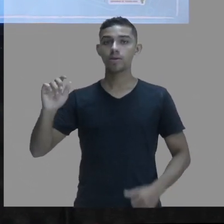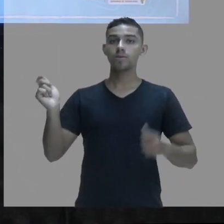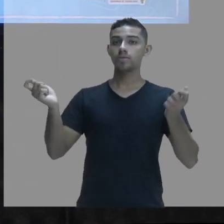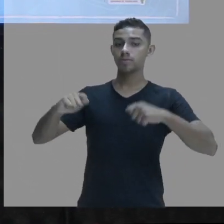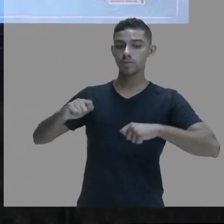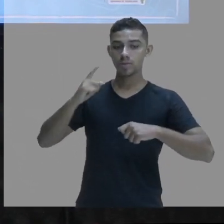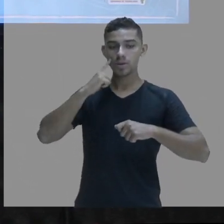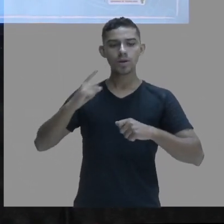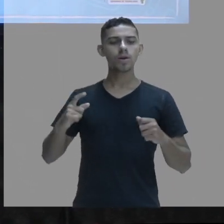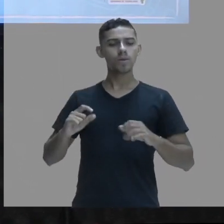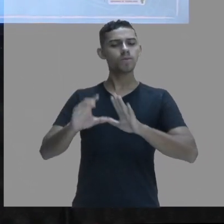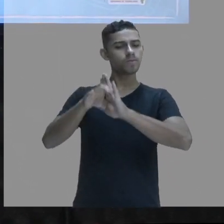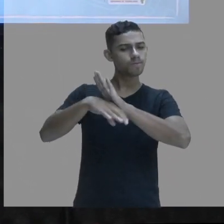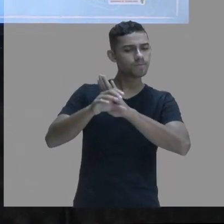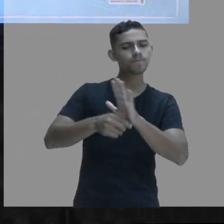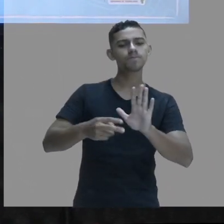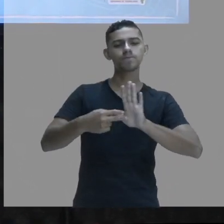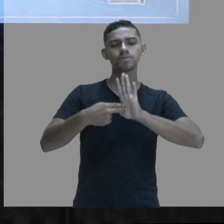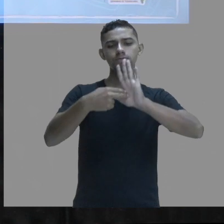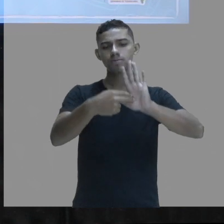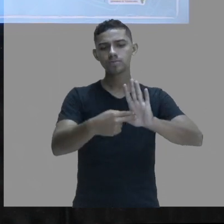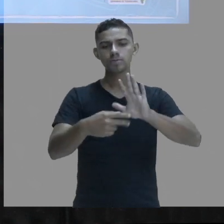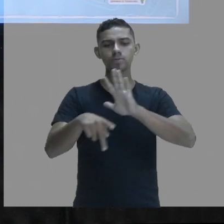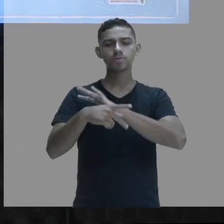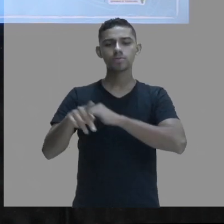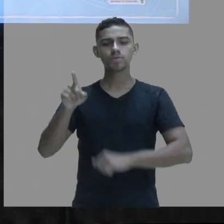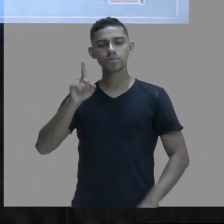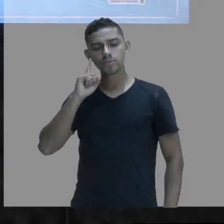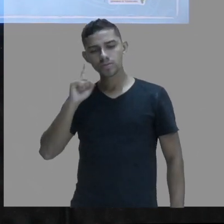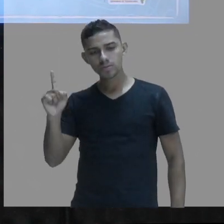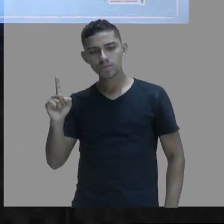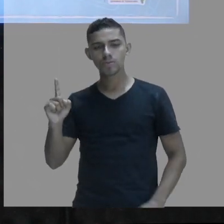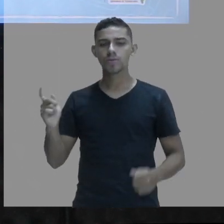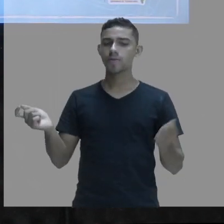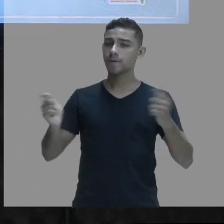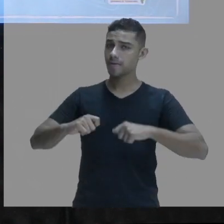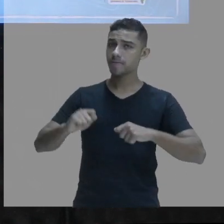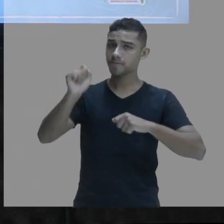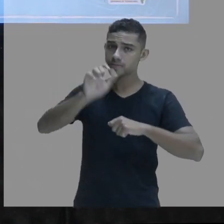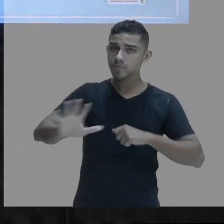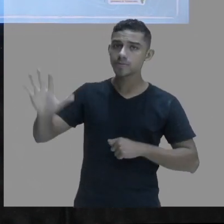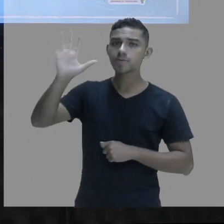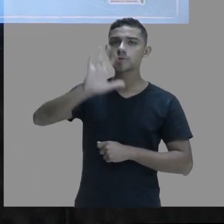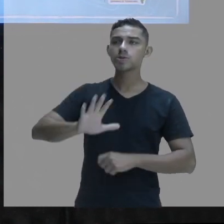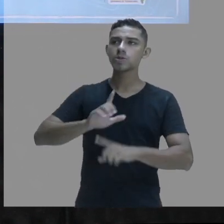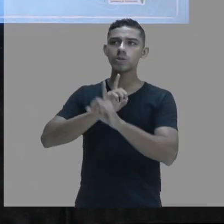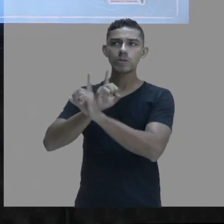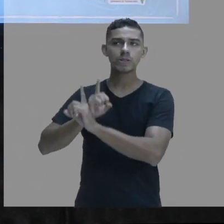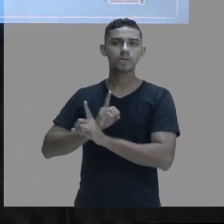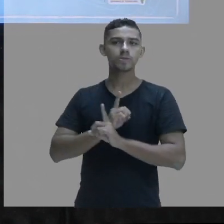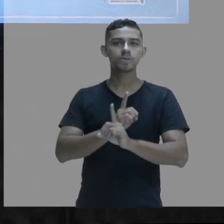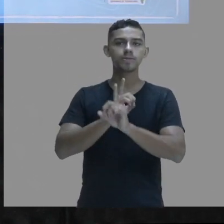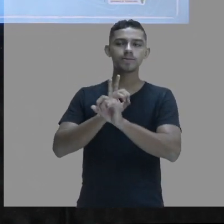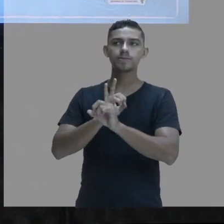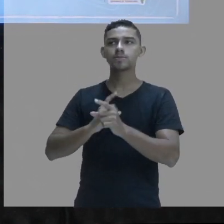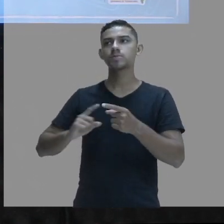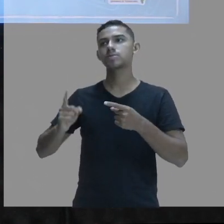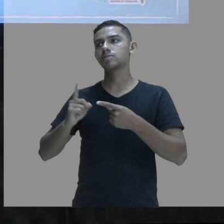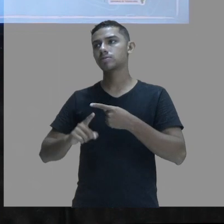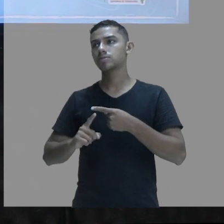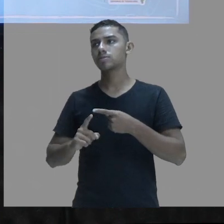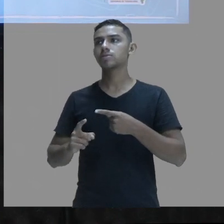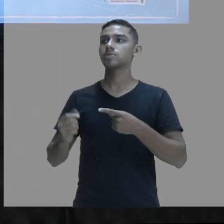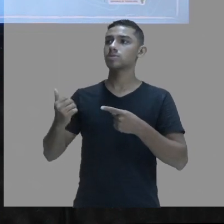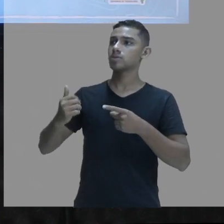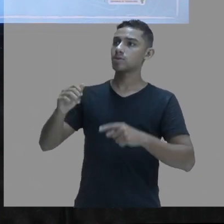alcino, apresentar as suas fórmulas gerais e a partir daí a gente consegue identificar se é